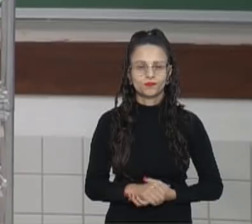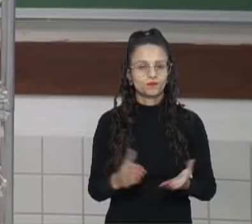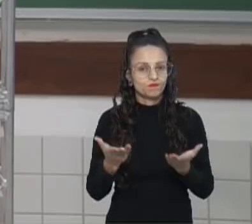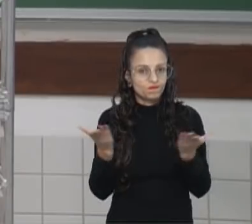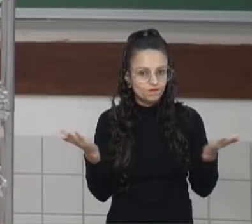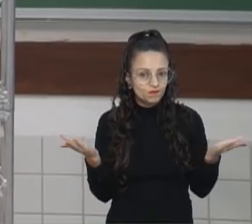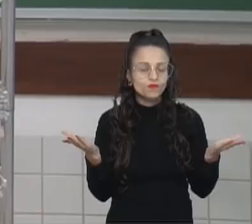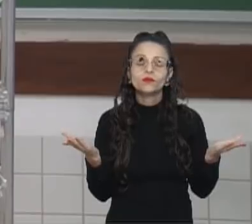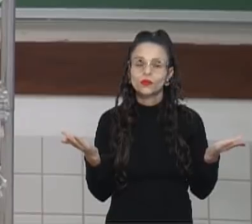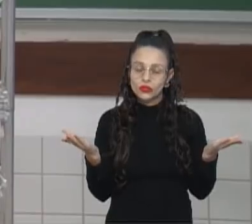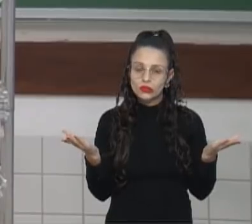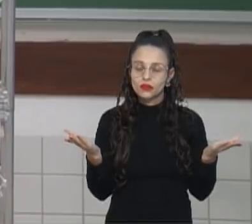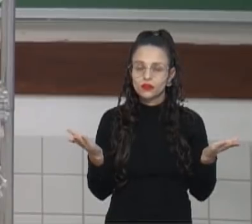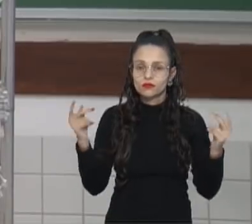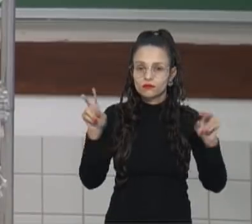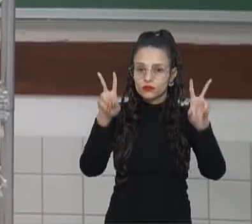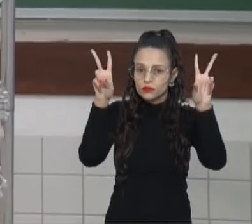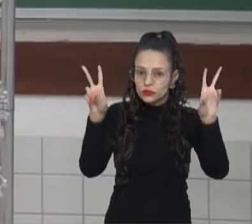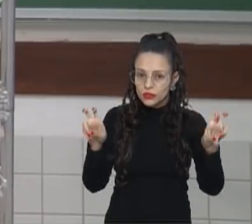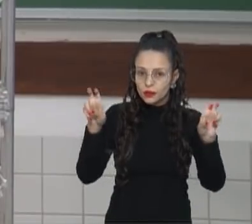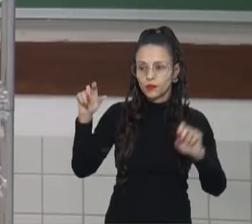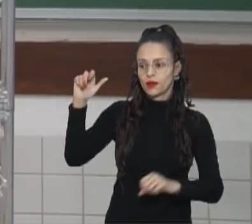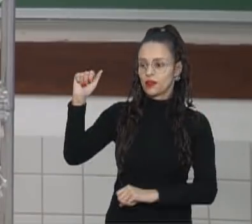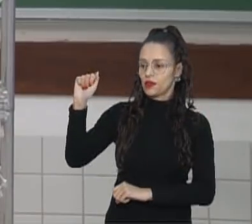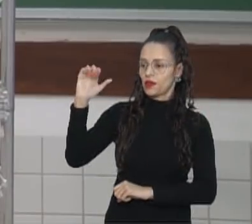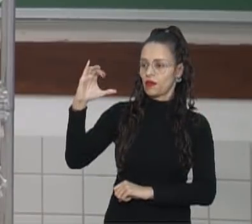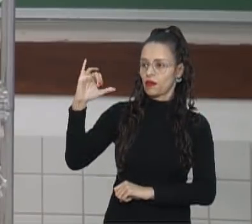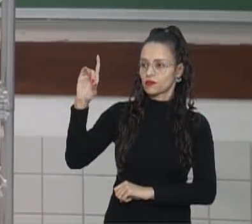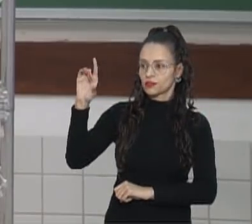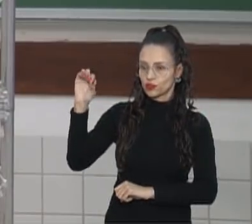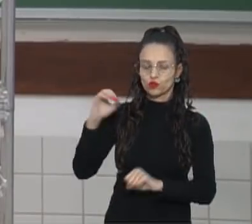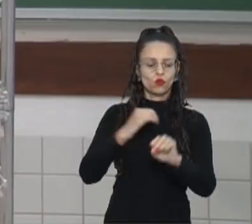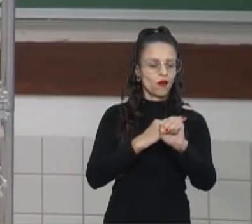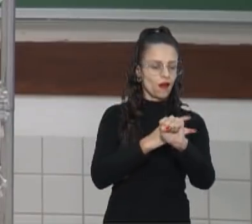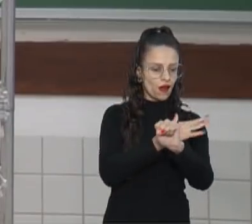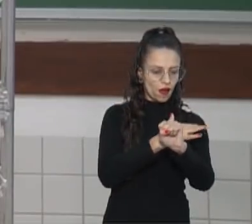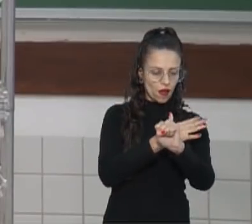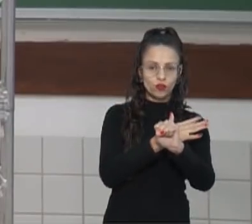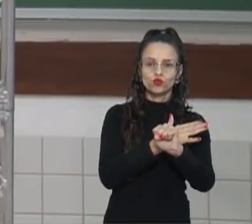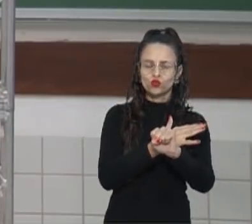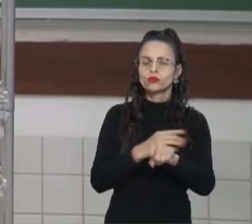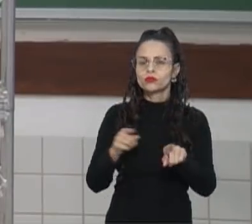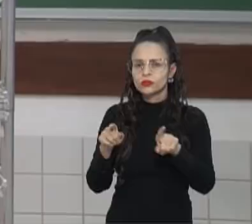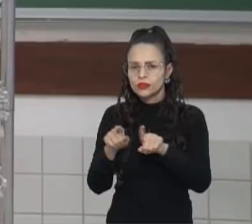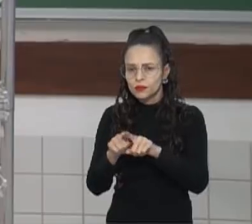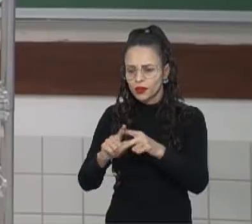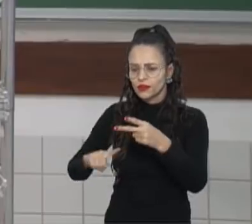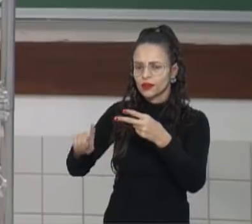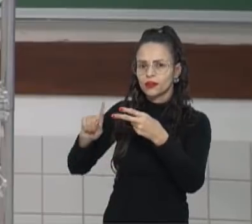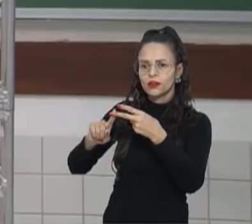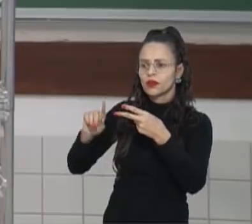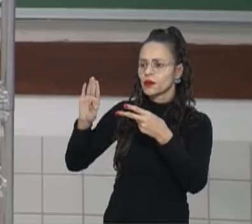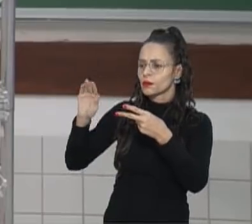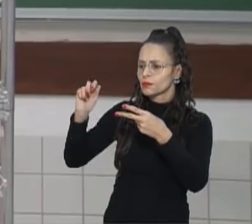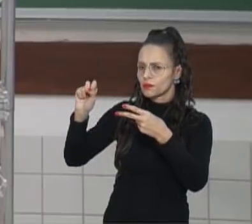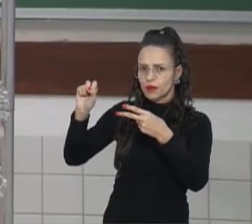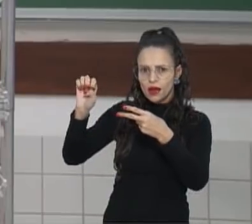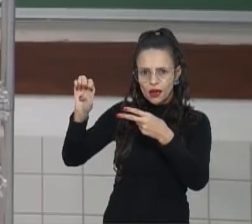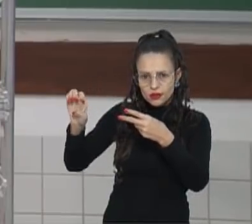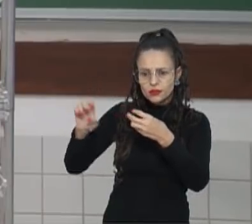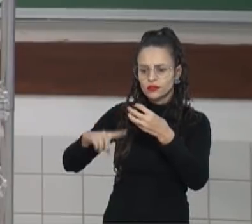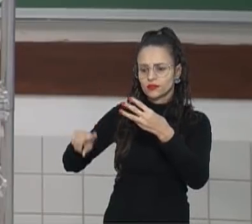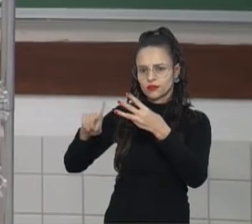Meus caros, a gente está falando de ácidos? Sim. Estamos falando de bases? Também. Estamos falando de sais? Junto.